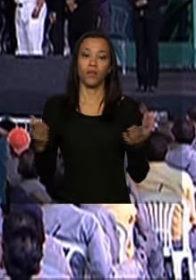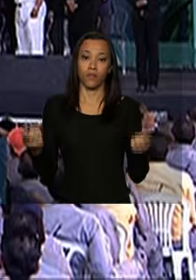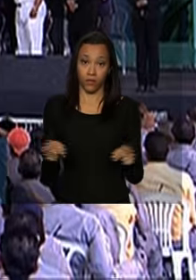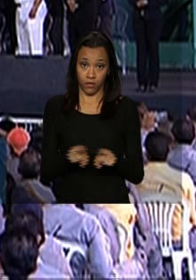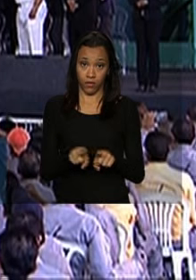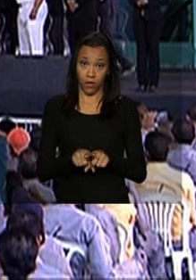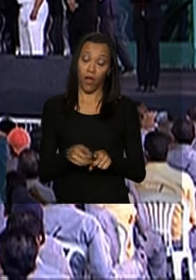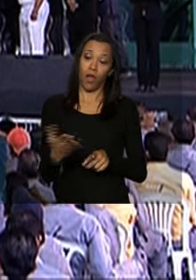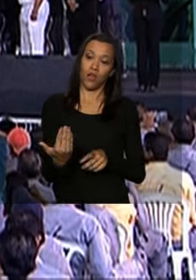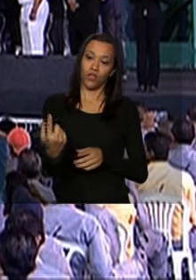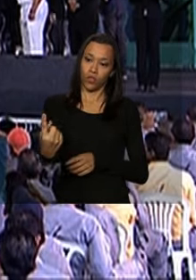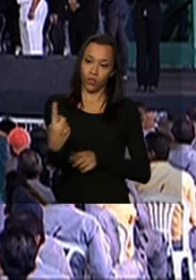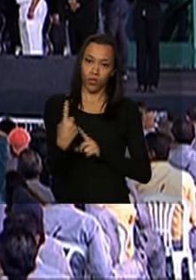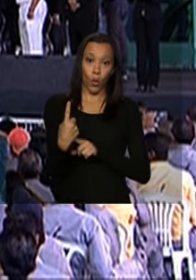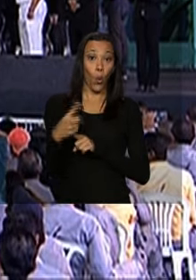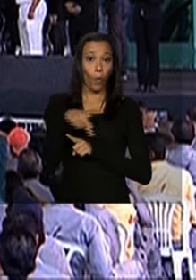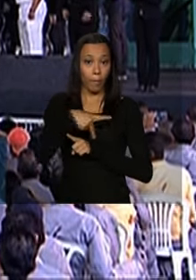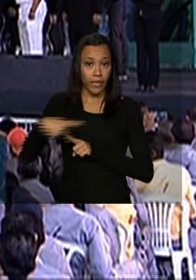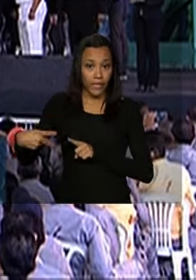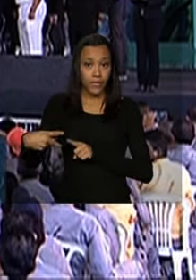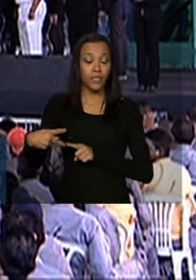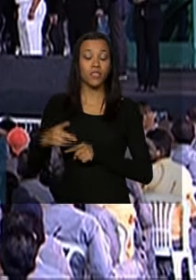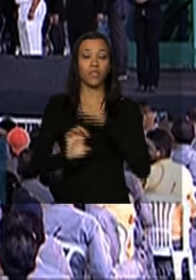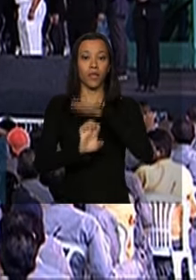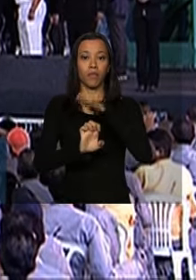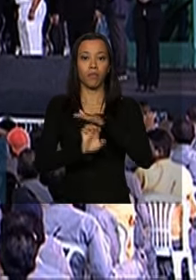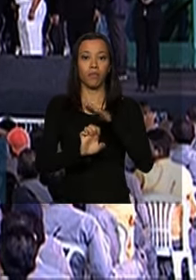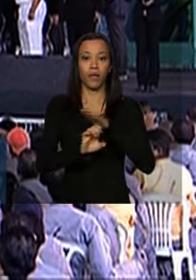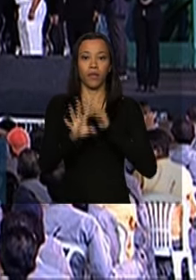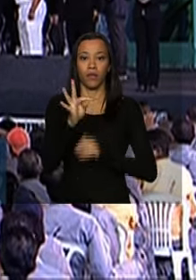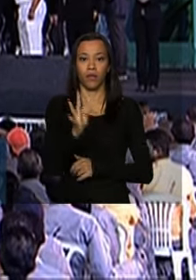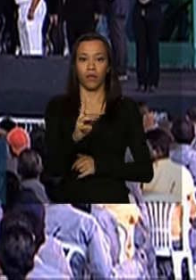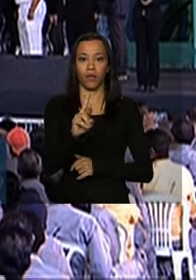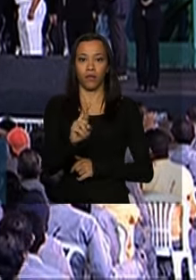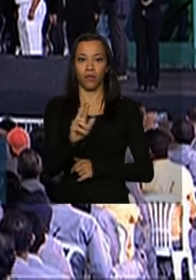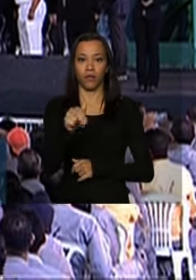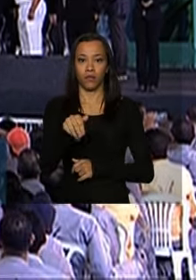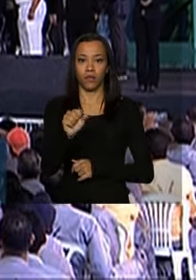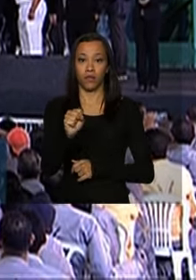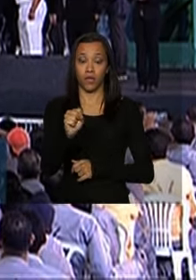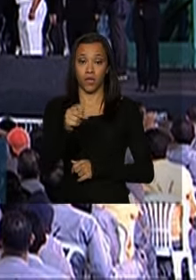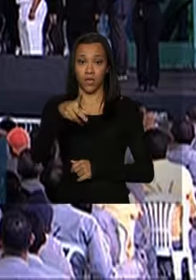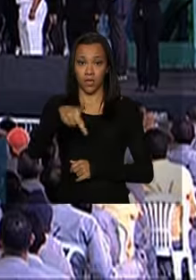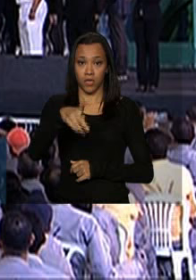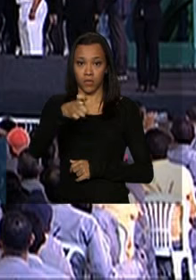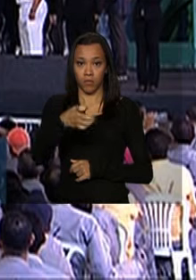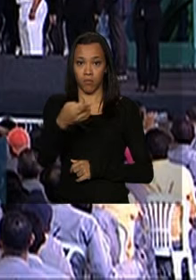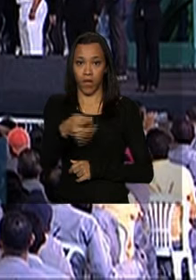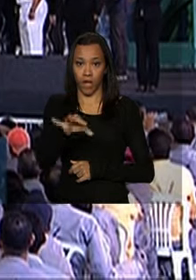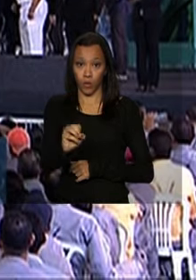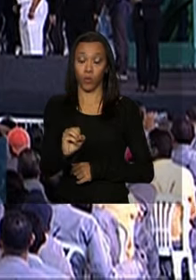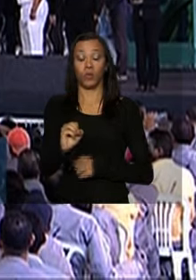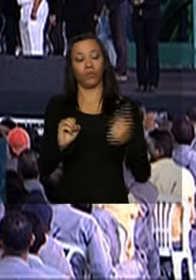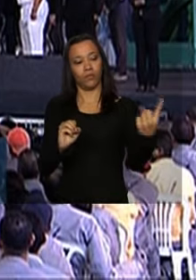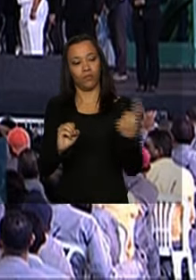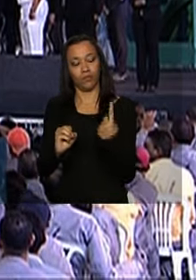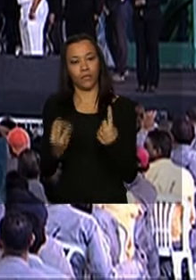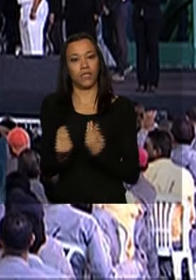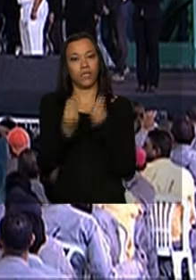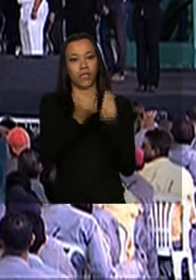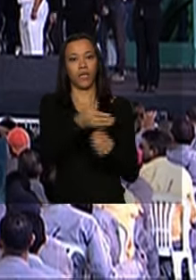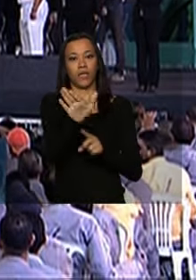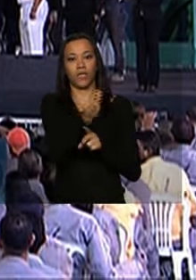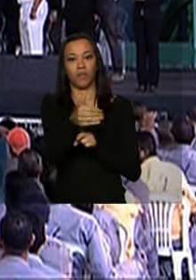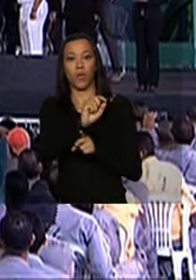Convidamos o presidente da Transpetro a proceder à entrega da bandeira da Transpetro ao primeiro oficial de náutica,